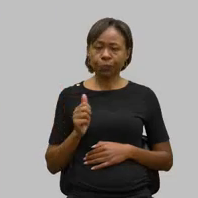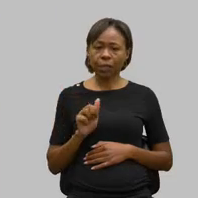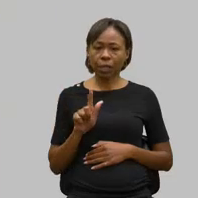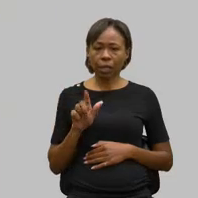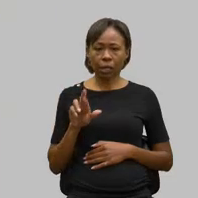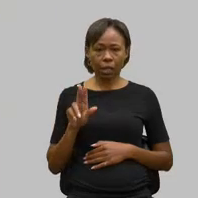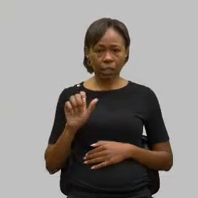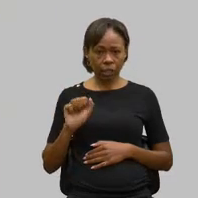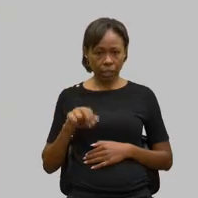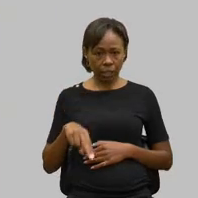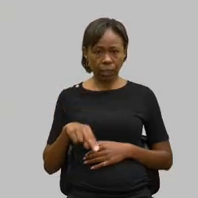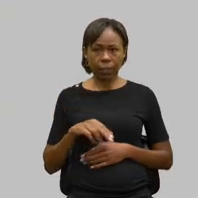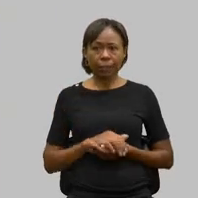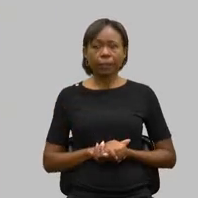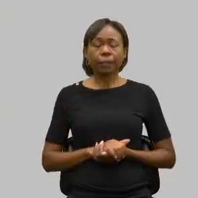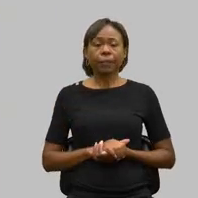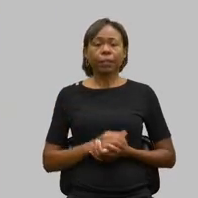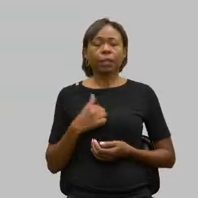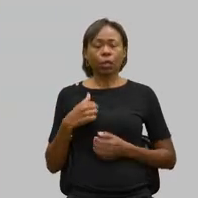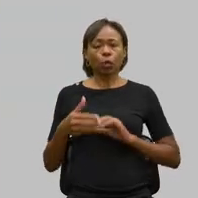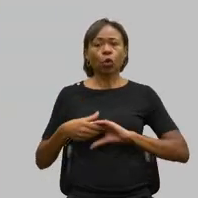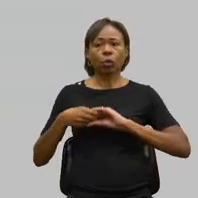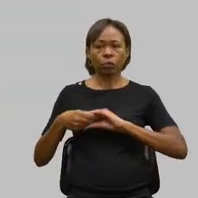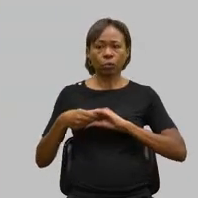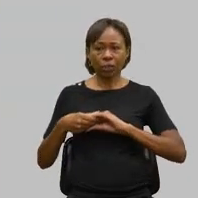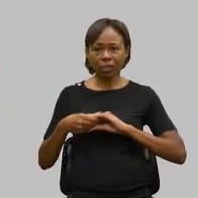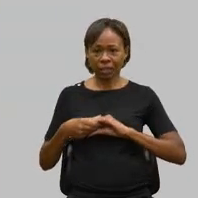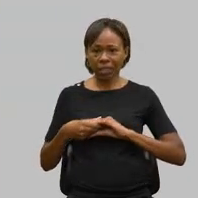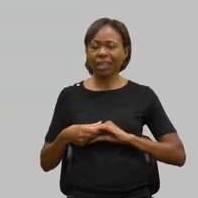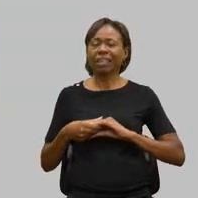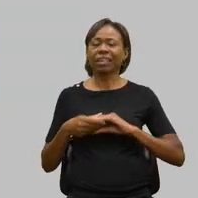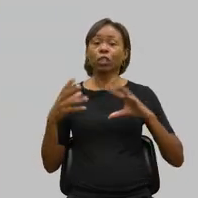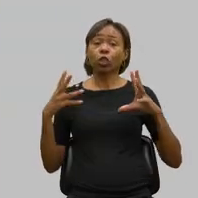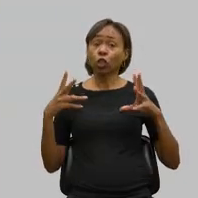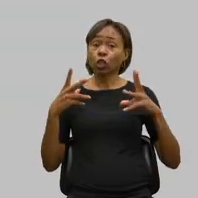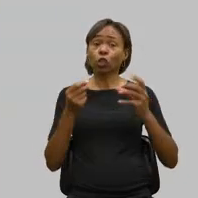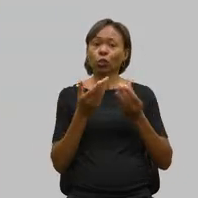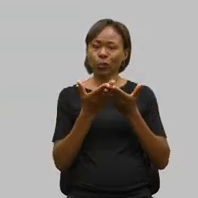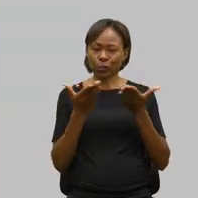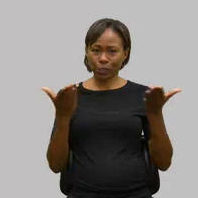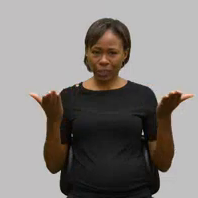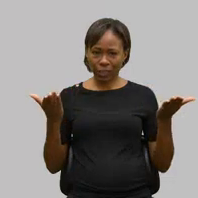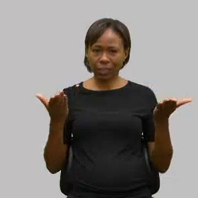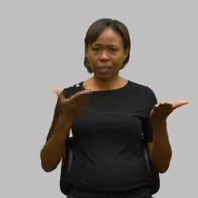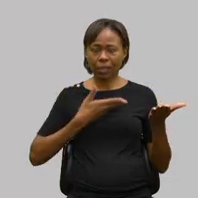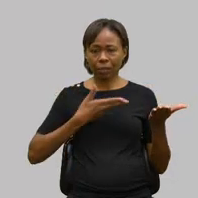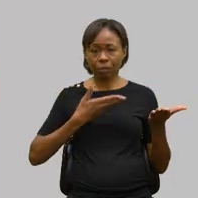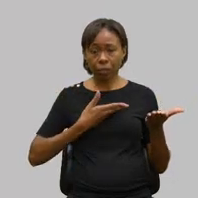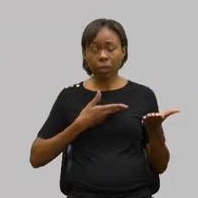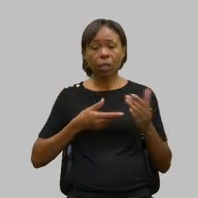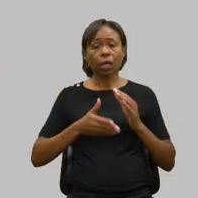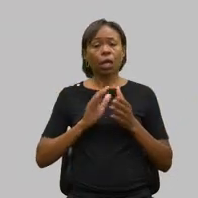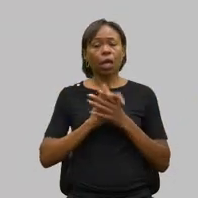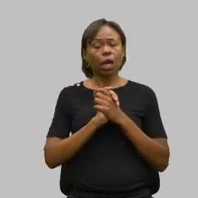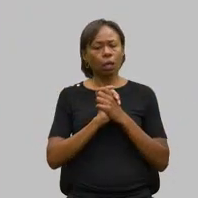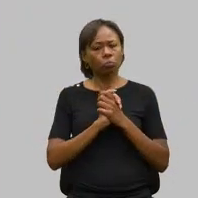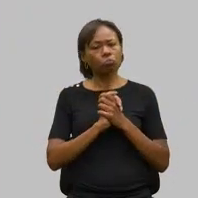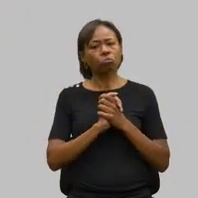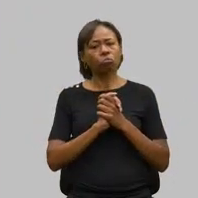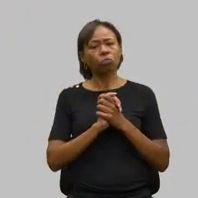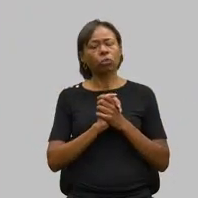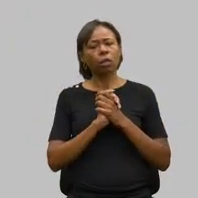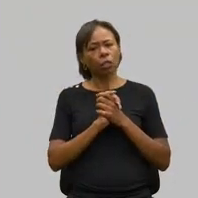quero cumprimentá-lo, cumprimentar todos os colegas aqui. Eu queria também elogiar Fábio, a Secretaria de Saúde, que,